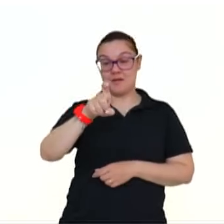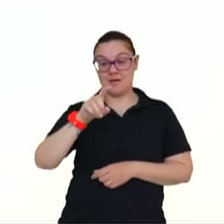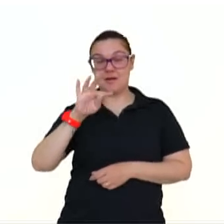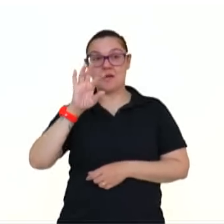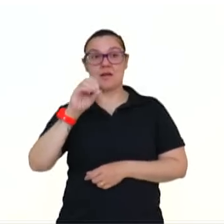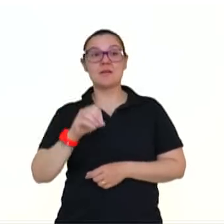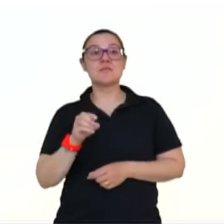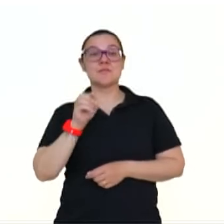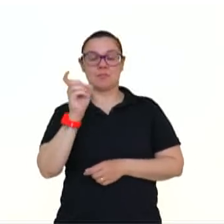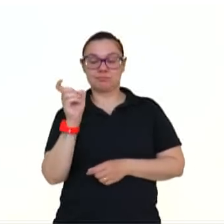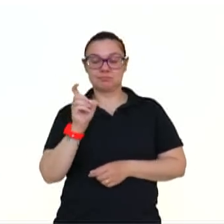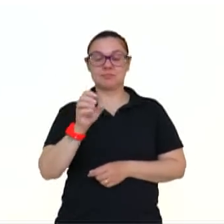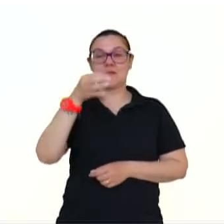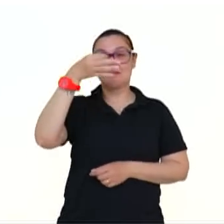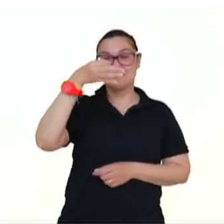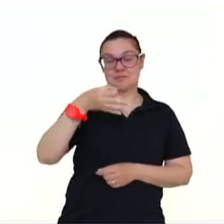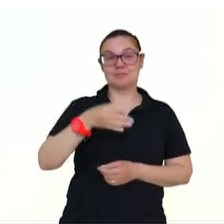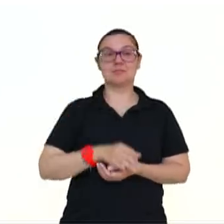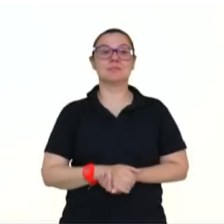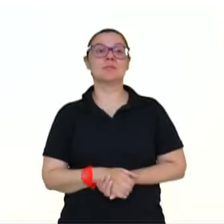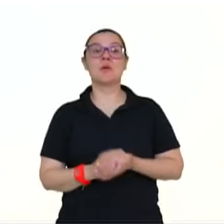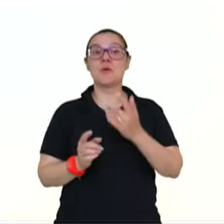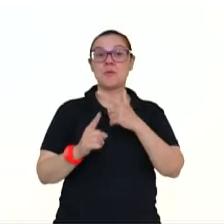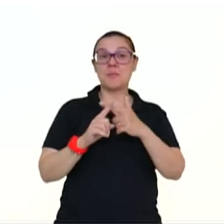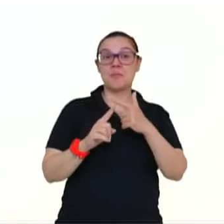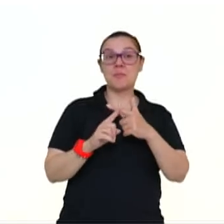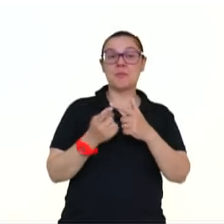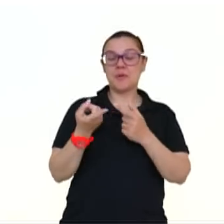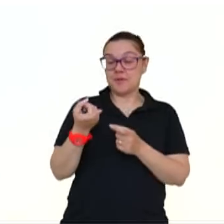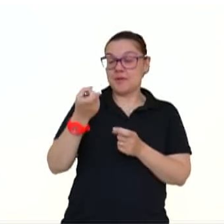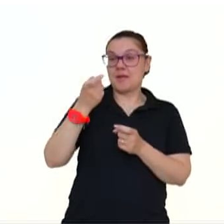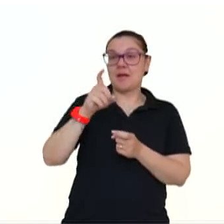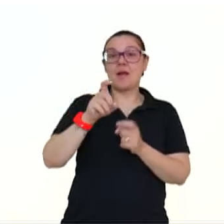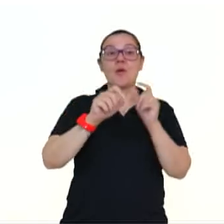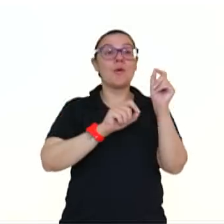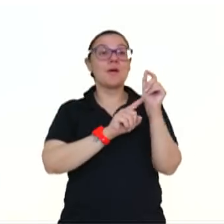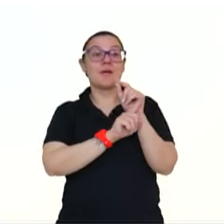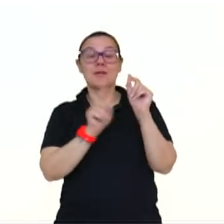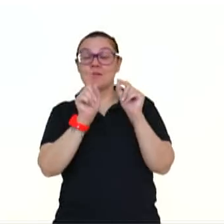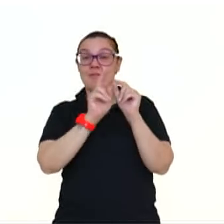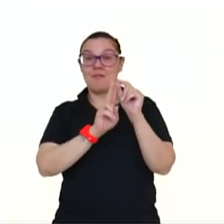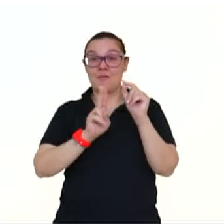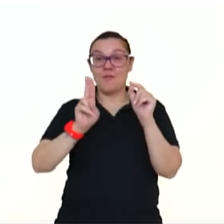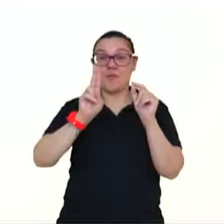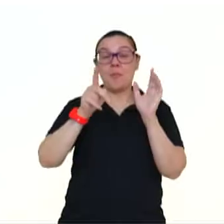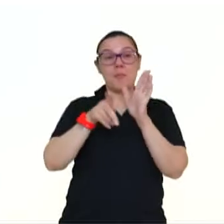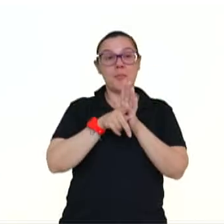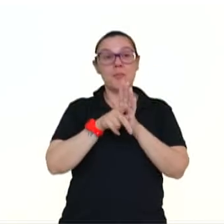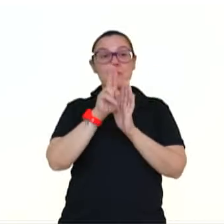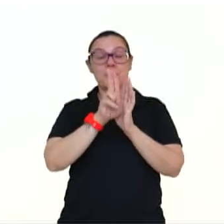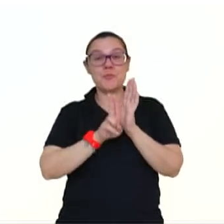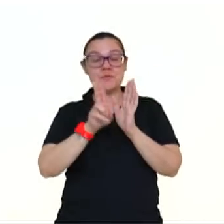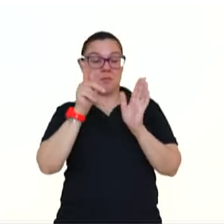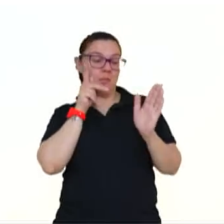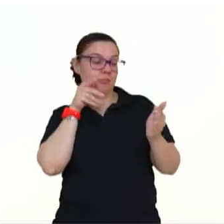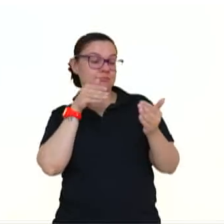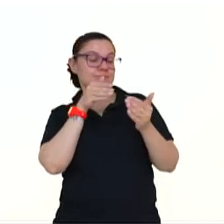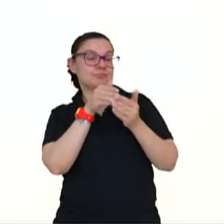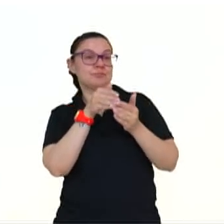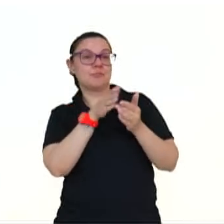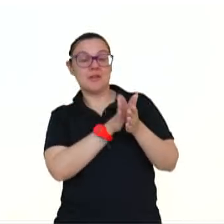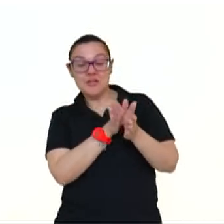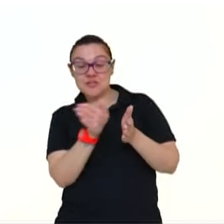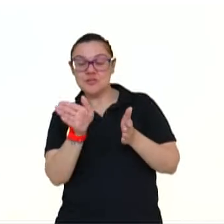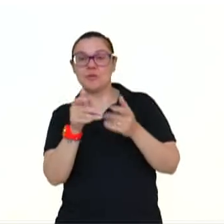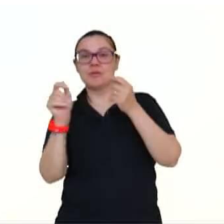B, parabéns, você acertou. Porque o hiperlink na letra E não é o elemento que faz referência,